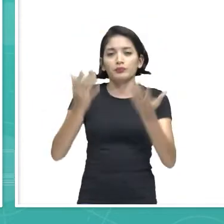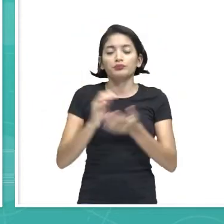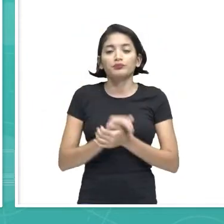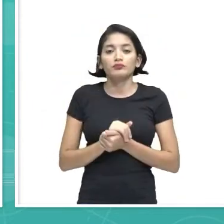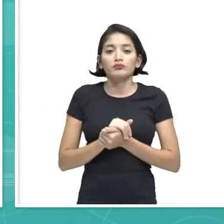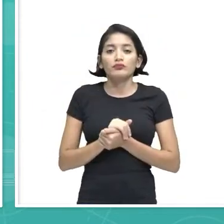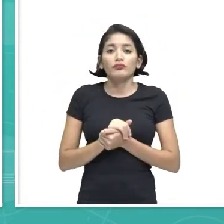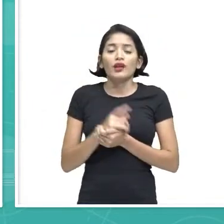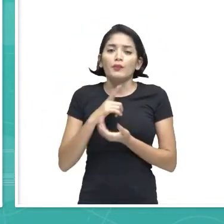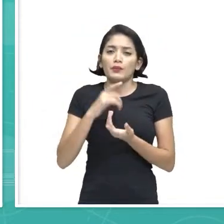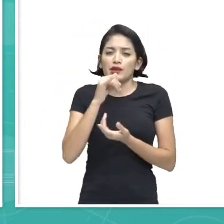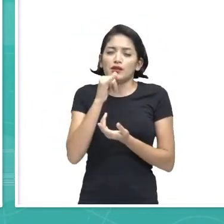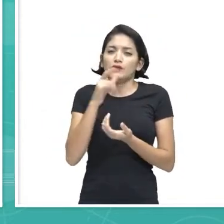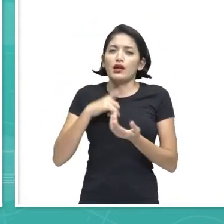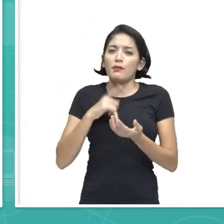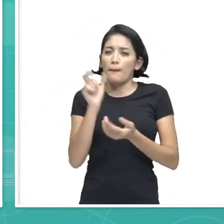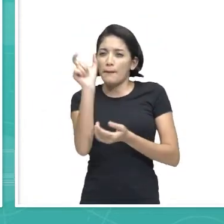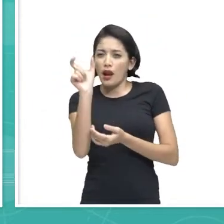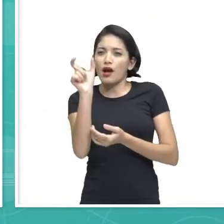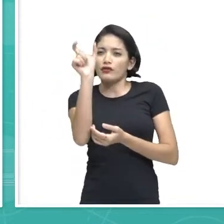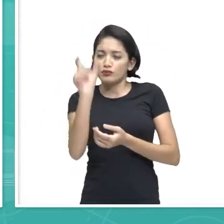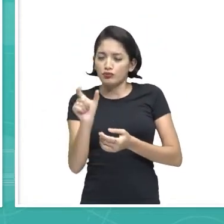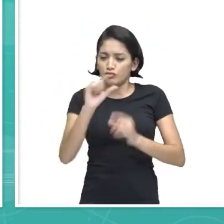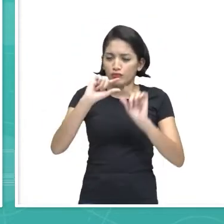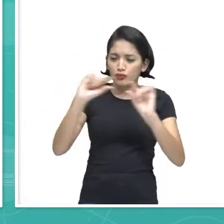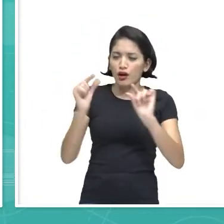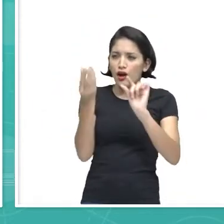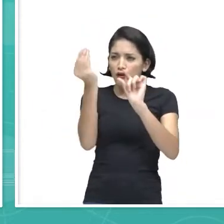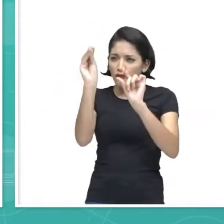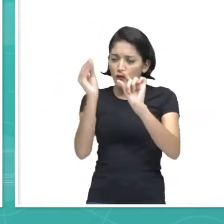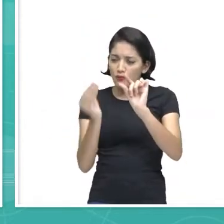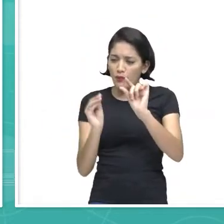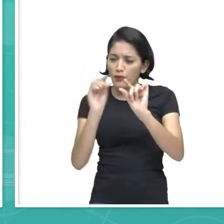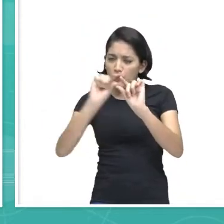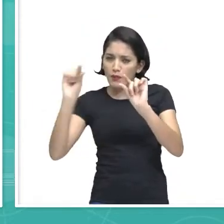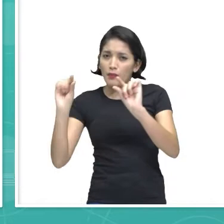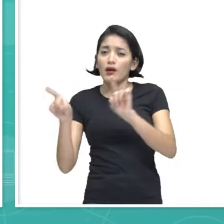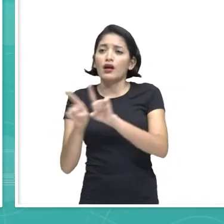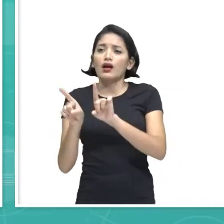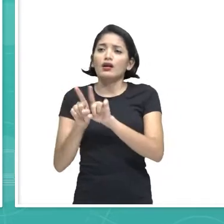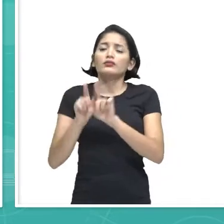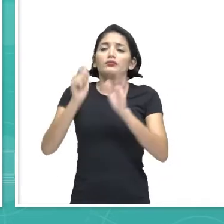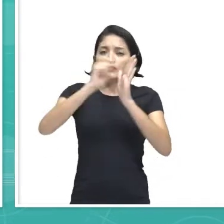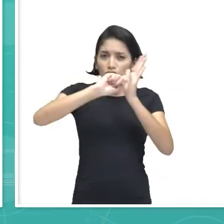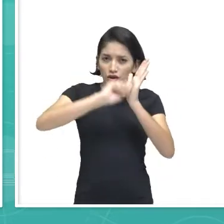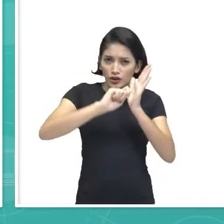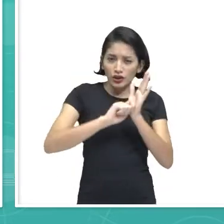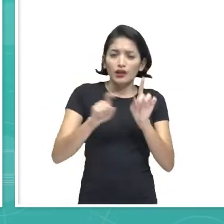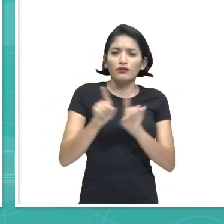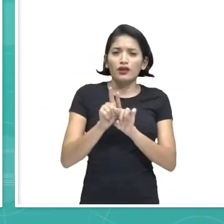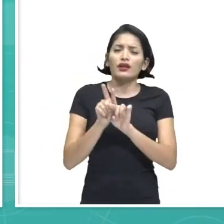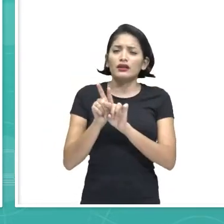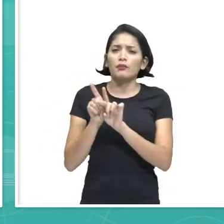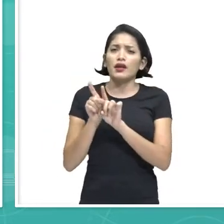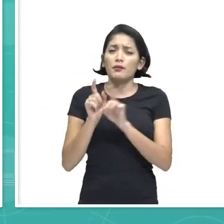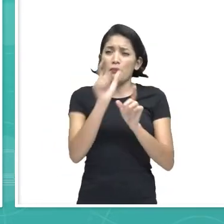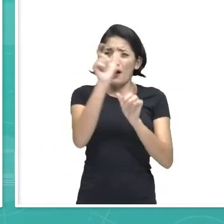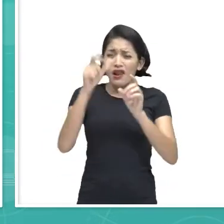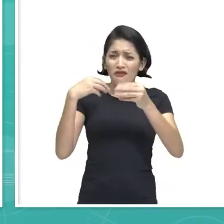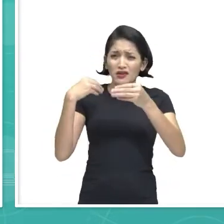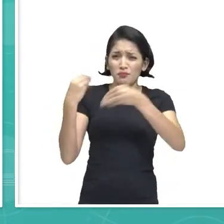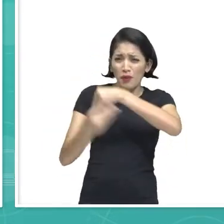as palavras cruzadas, né, ou para achar palavras num número, num embaralhado de